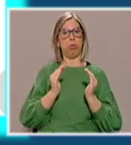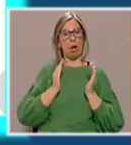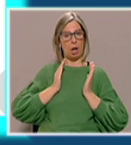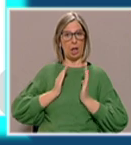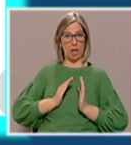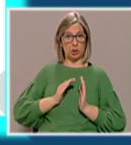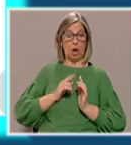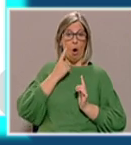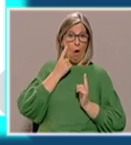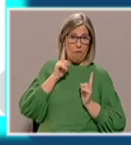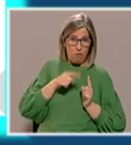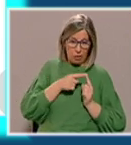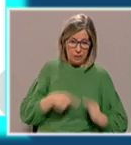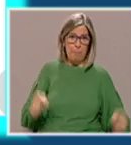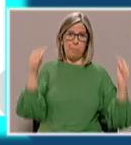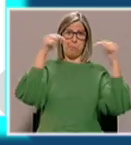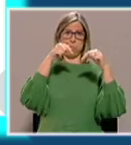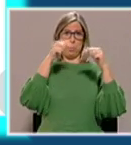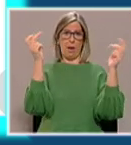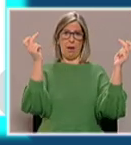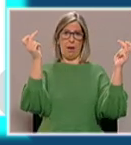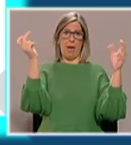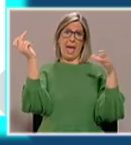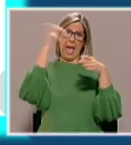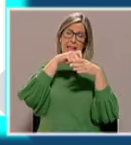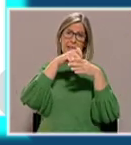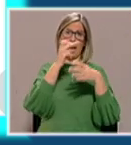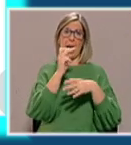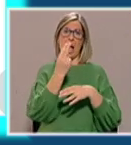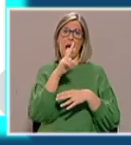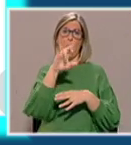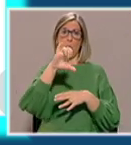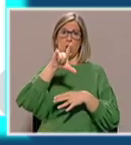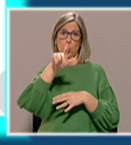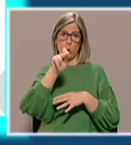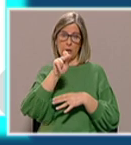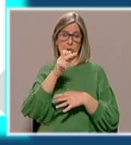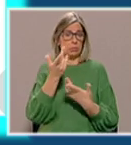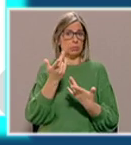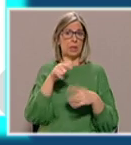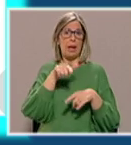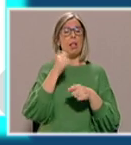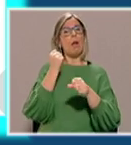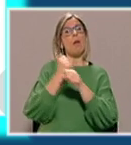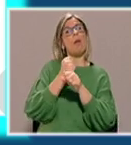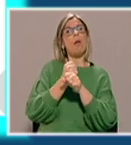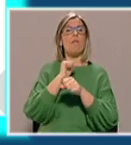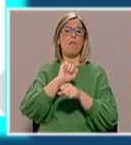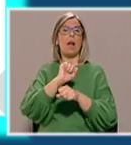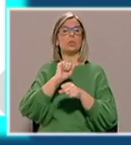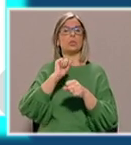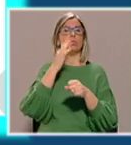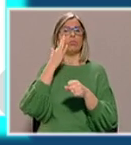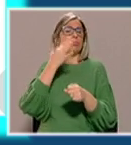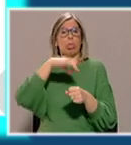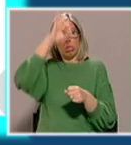portanto, o nosso músculo, o músculo cardíaco é um músculo involuntário, portanto, nós não controlamos, olha, agora bate aí vai um batimento.